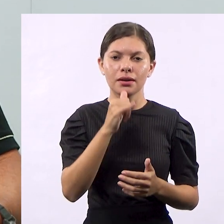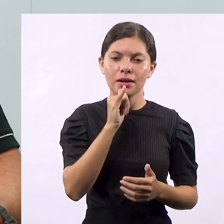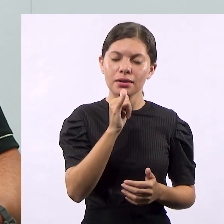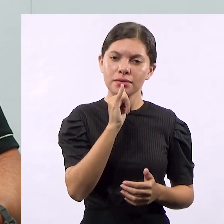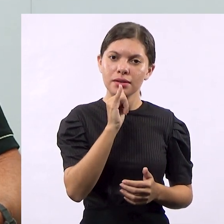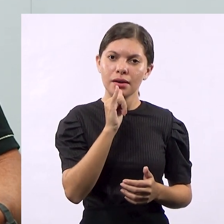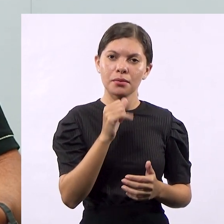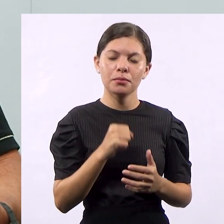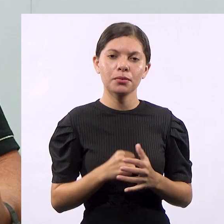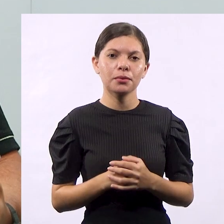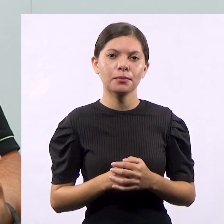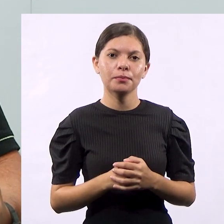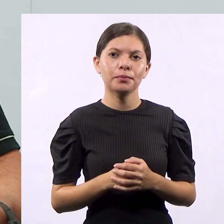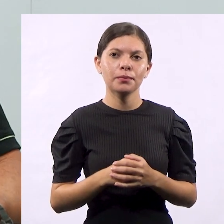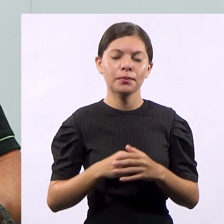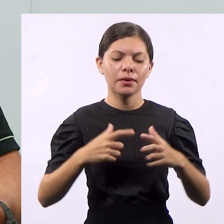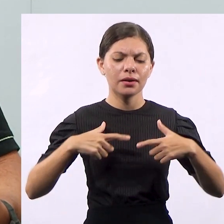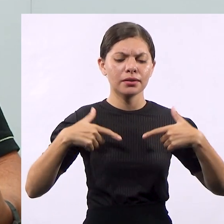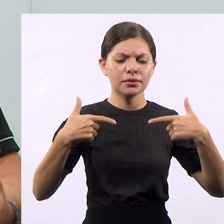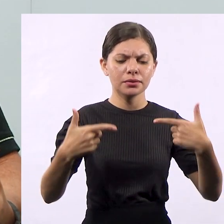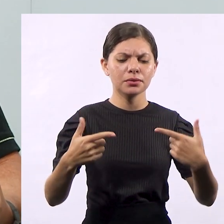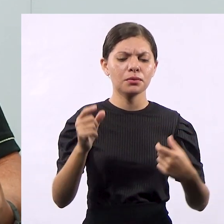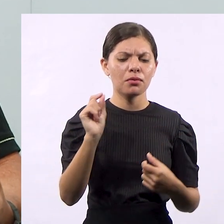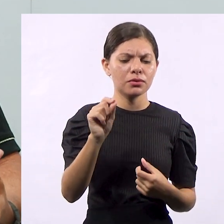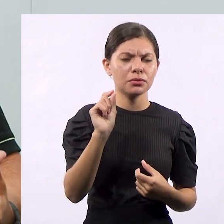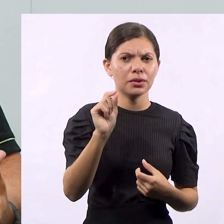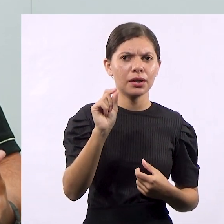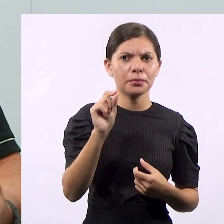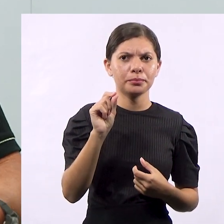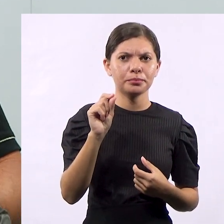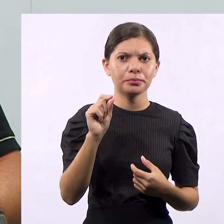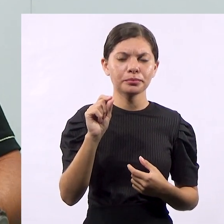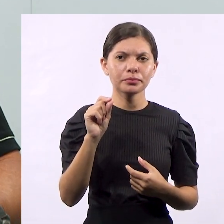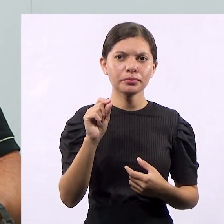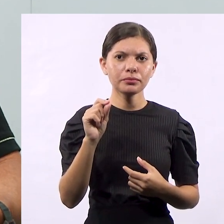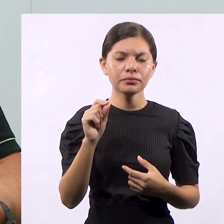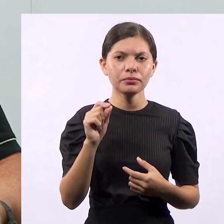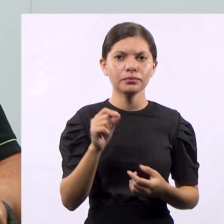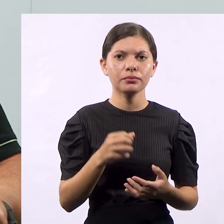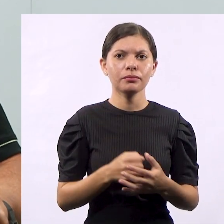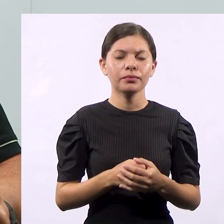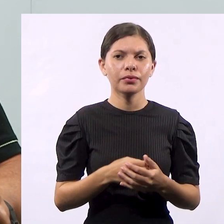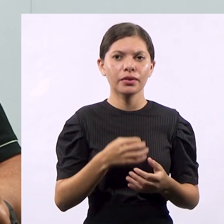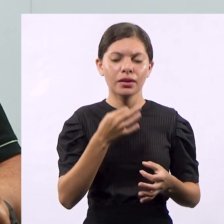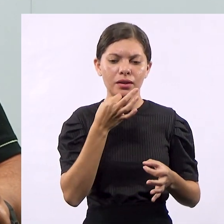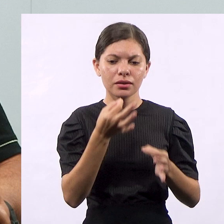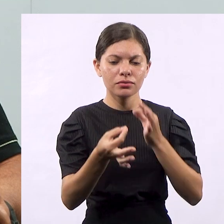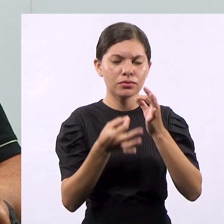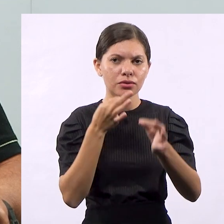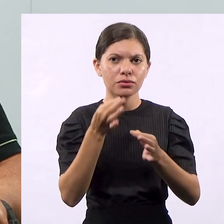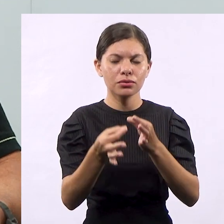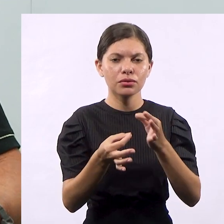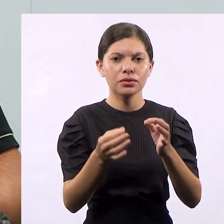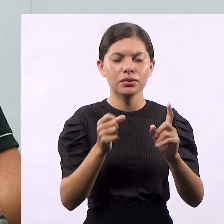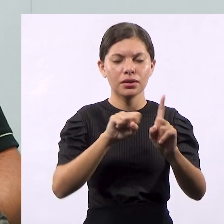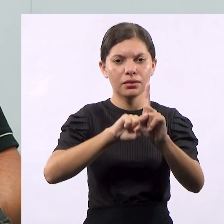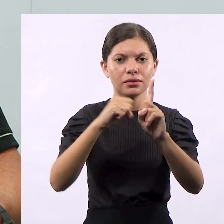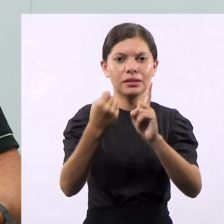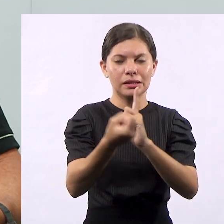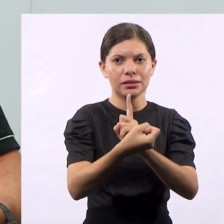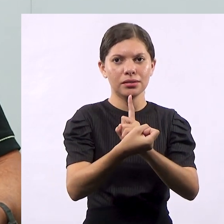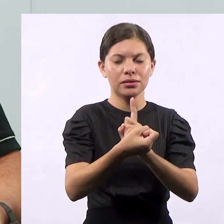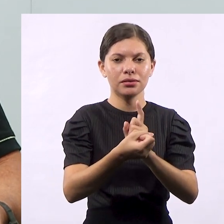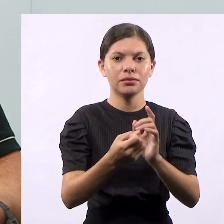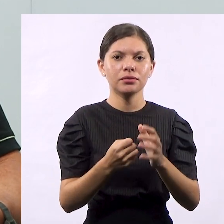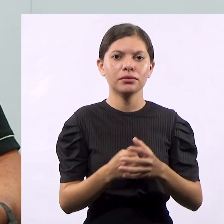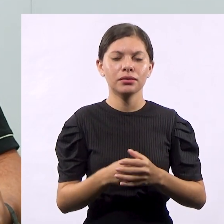exemplifique que decisões, que ações foram tomadas a partir de sugestões da coletividade, né? que